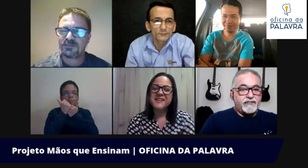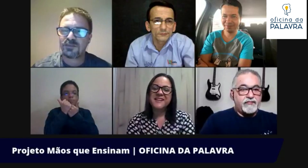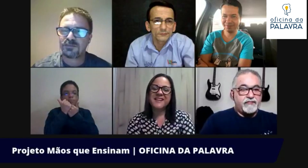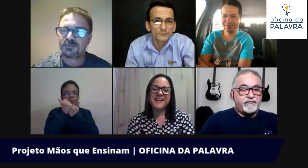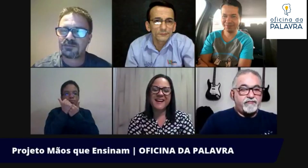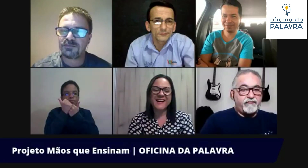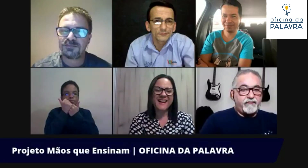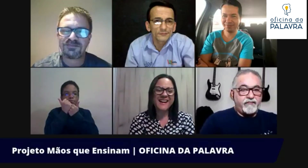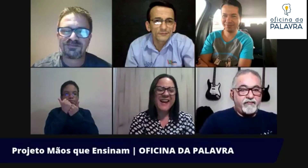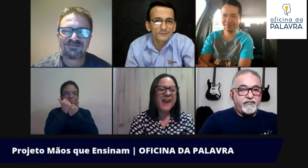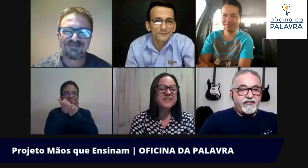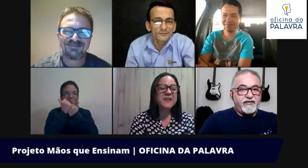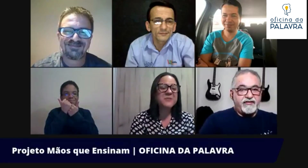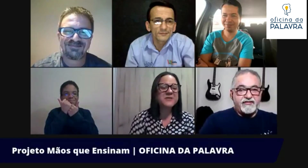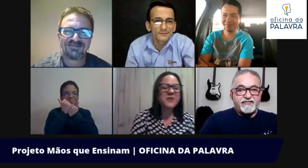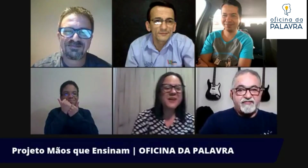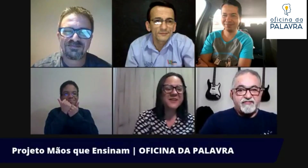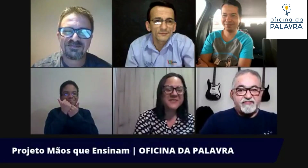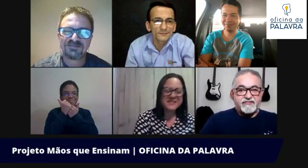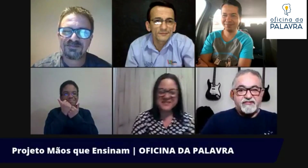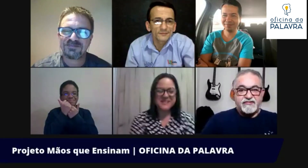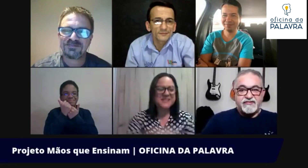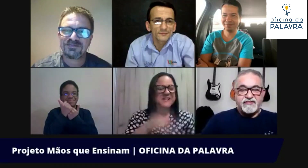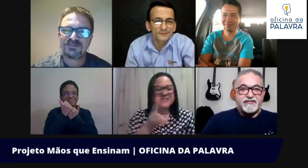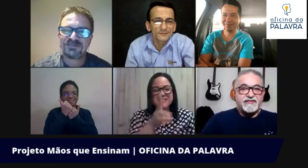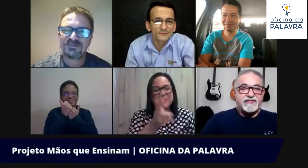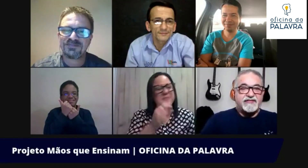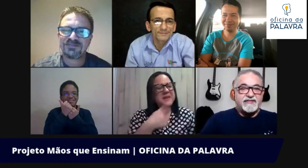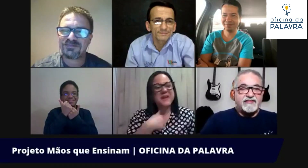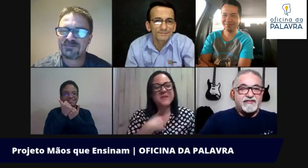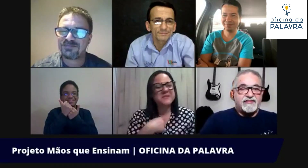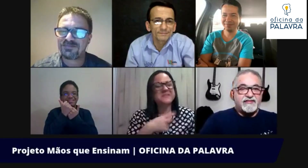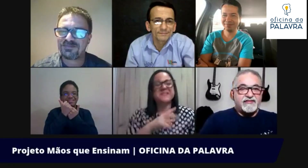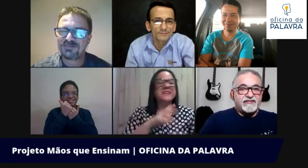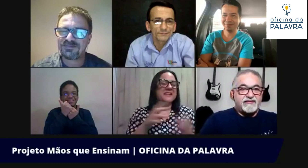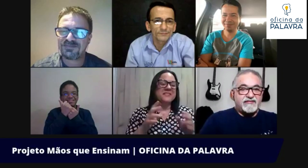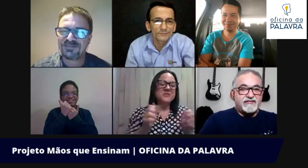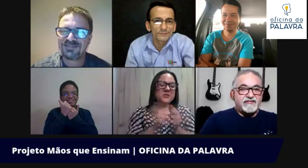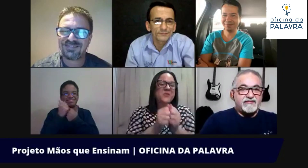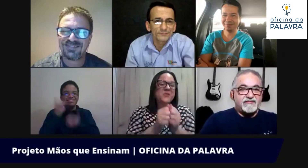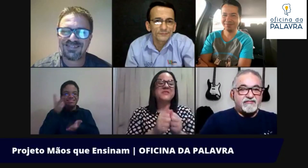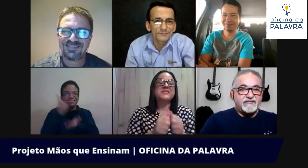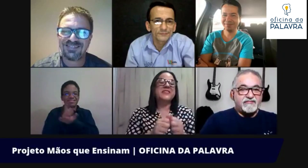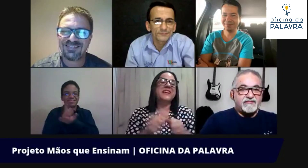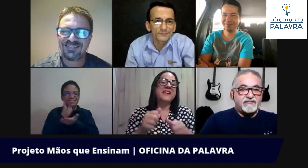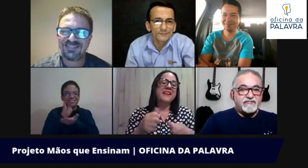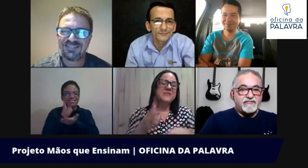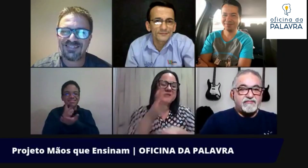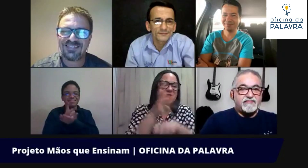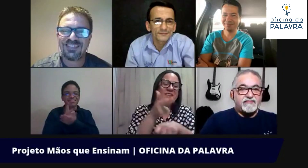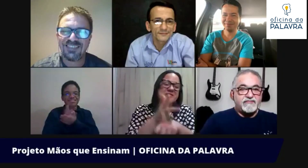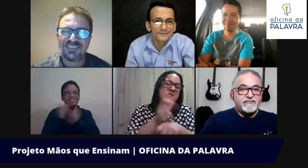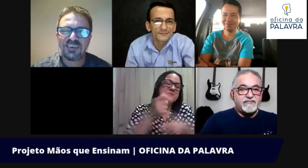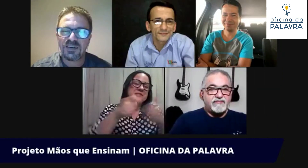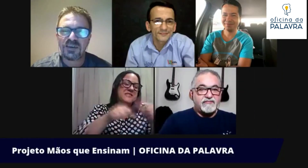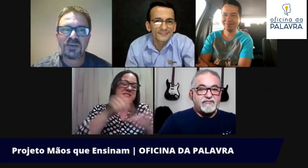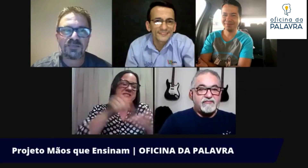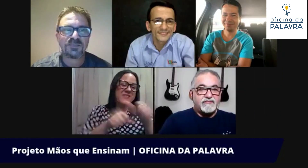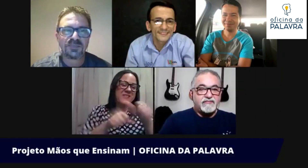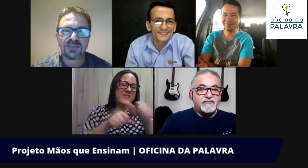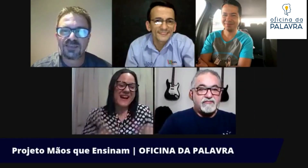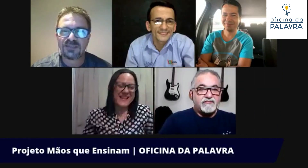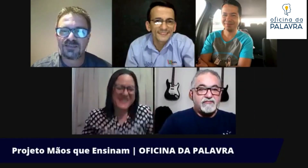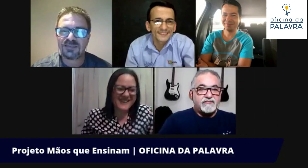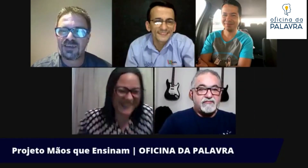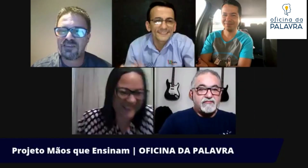intérprete, é sempre só eu, sempre eu junto com você, né, nos vídeos, não